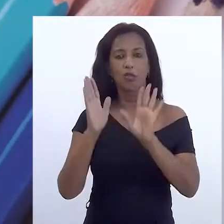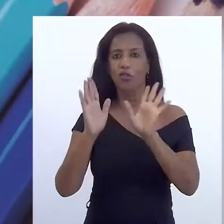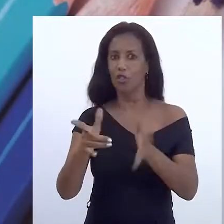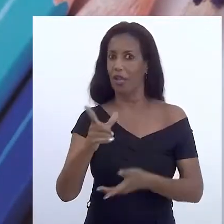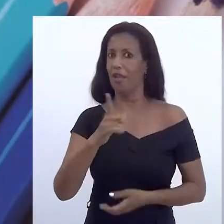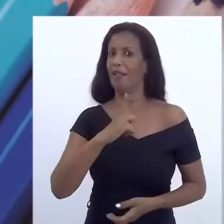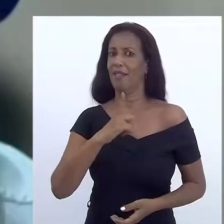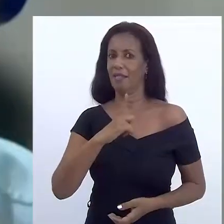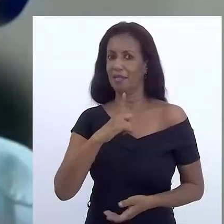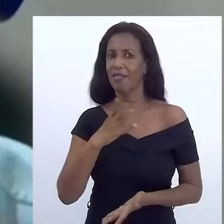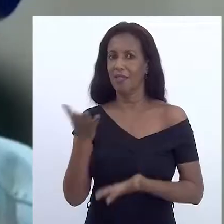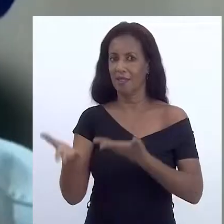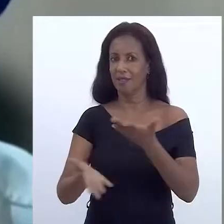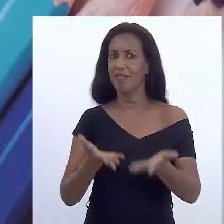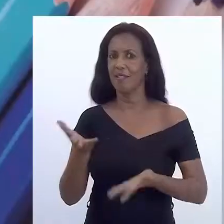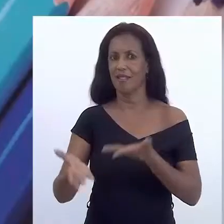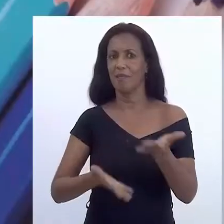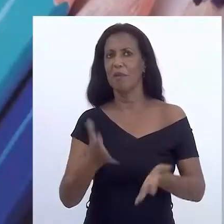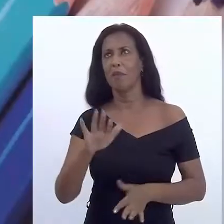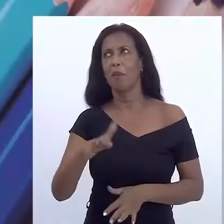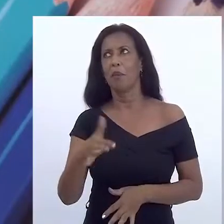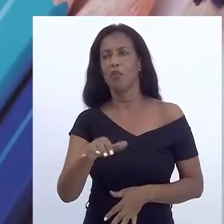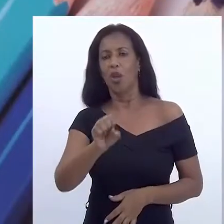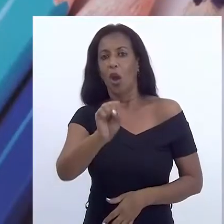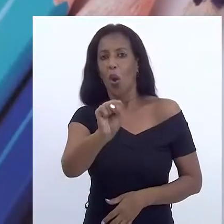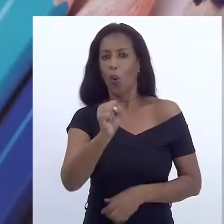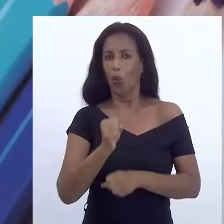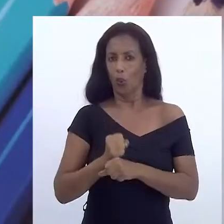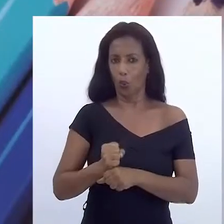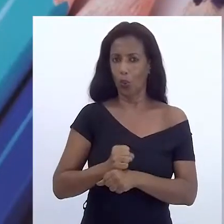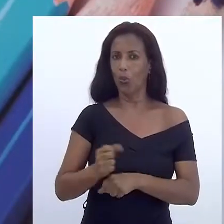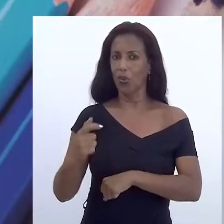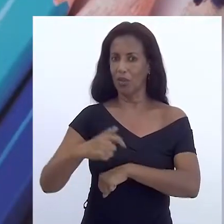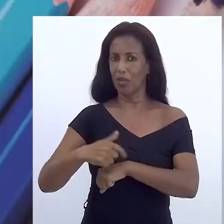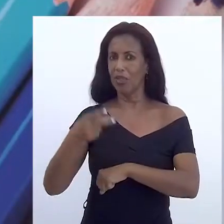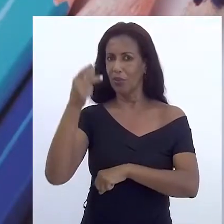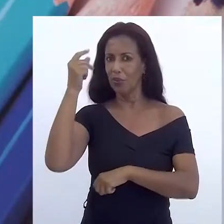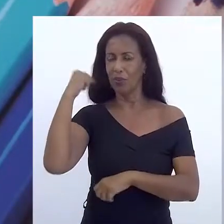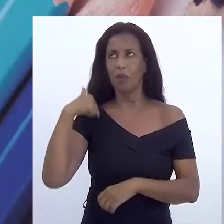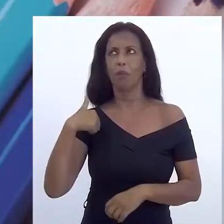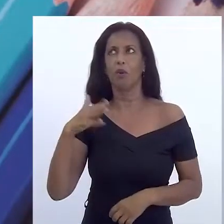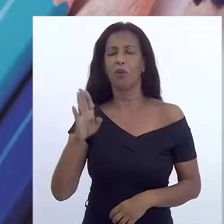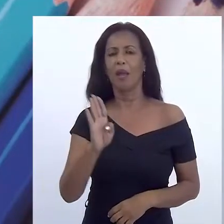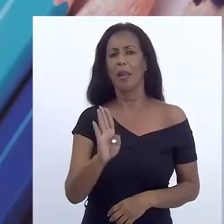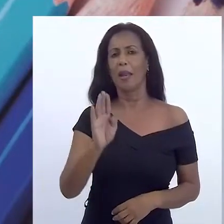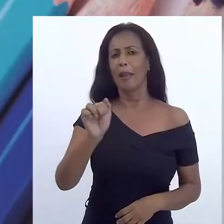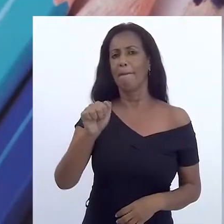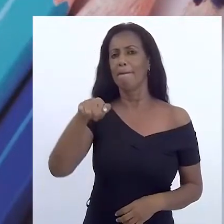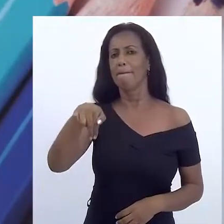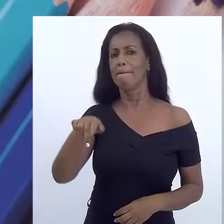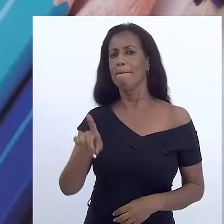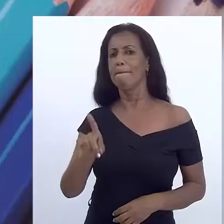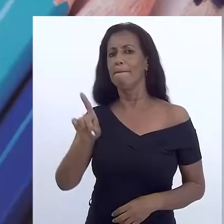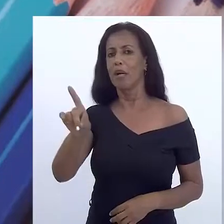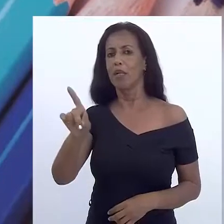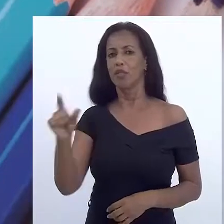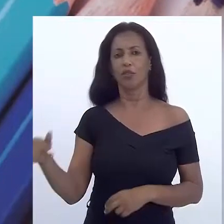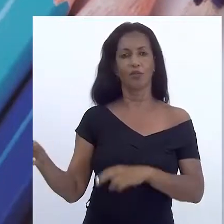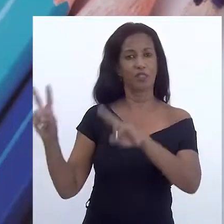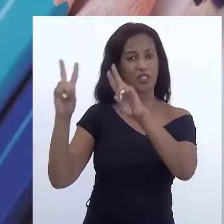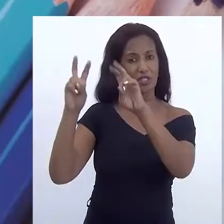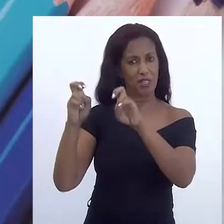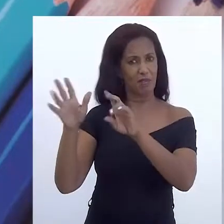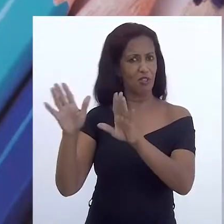anos. Atualmente há 8 anos. Há um tempo. Eu estava na Band, eu fiz matéria sobre isso, mas vamos